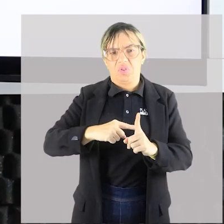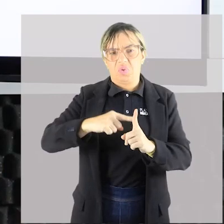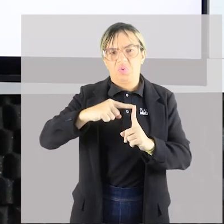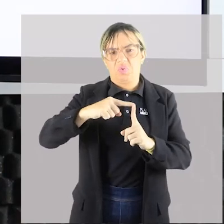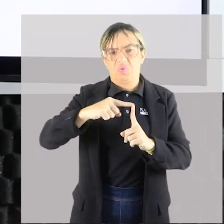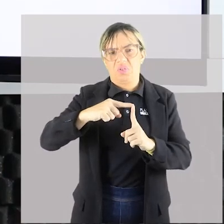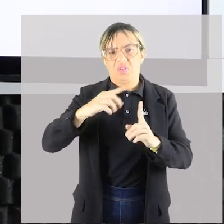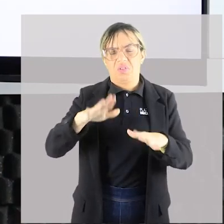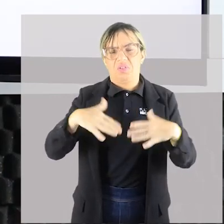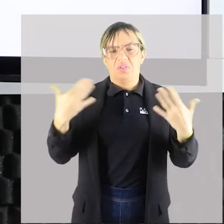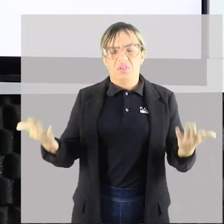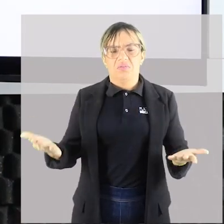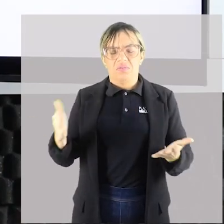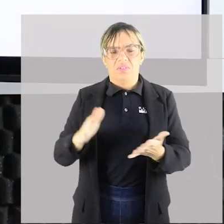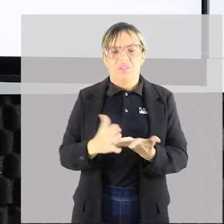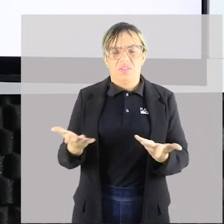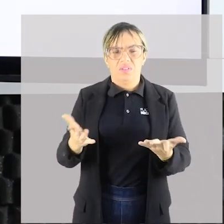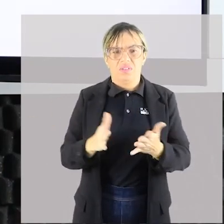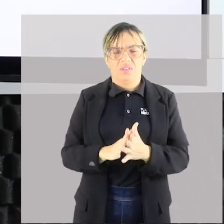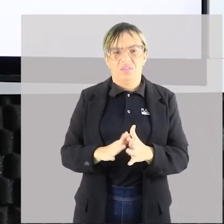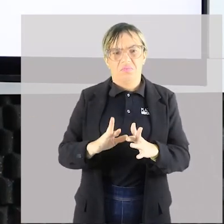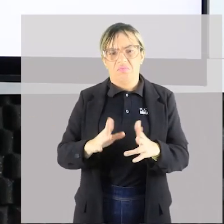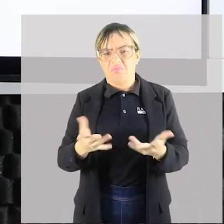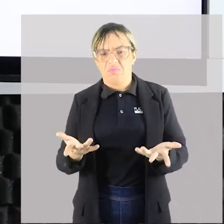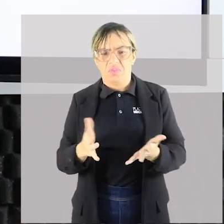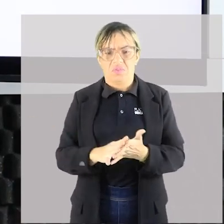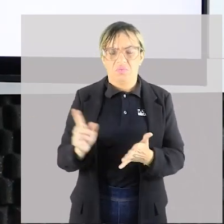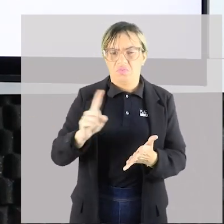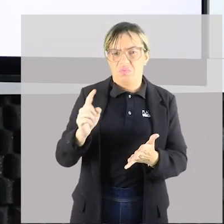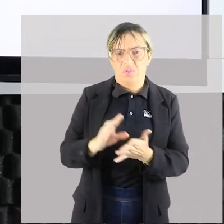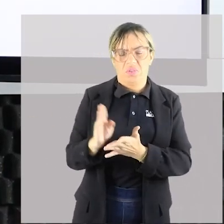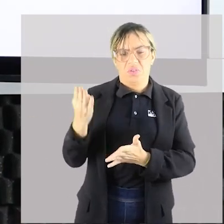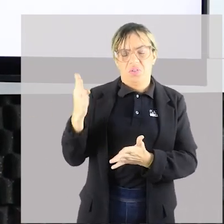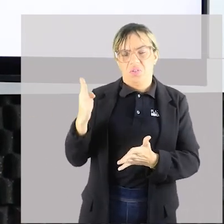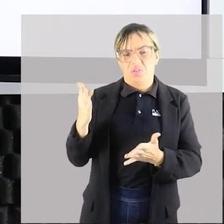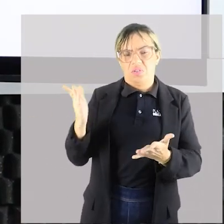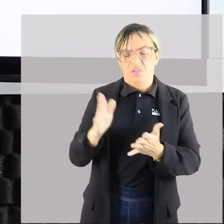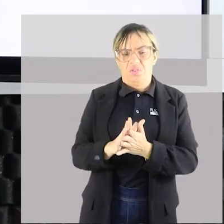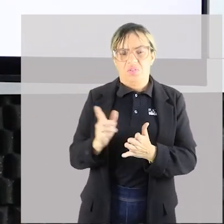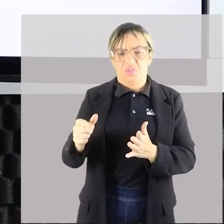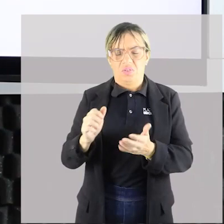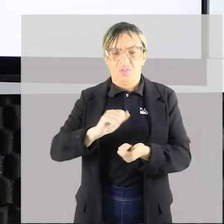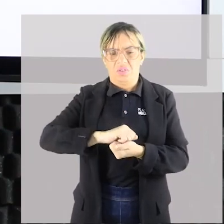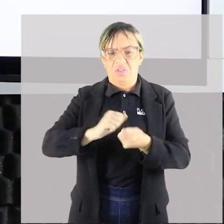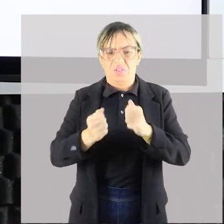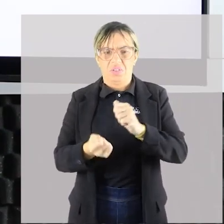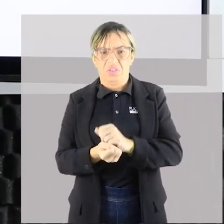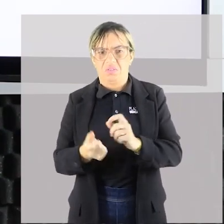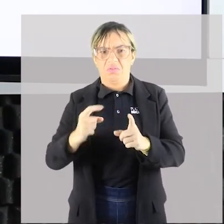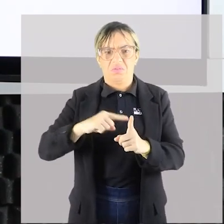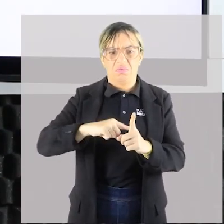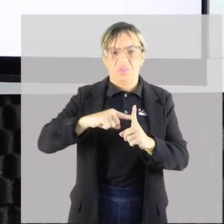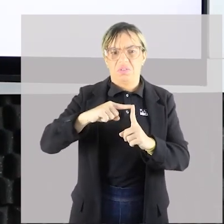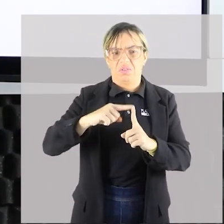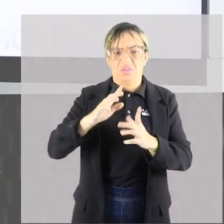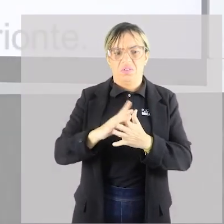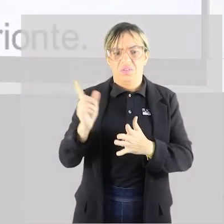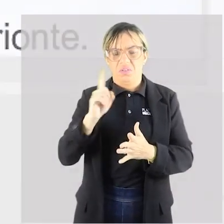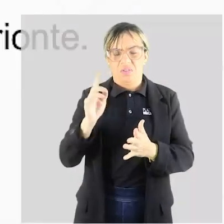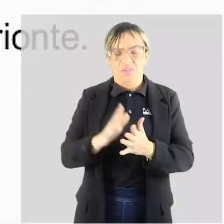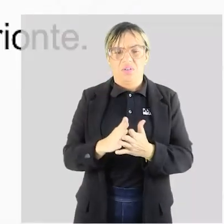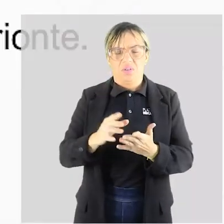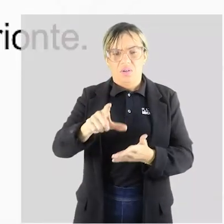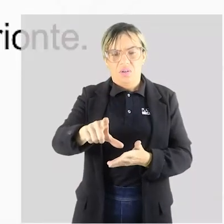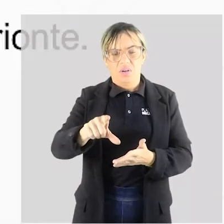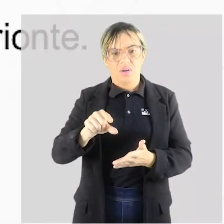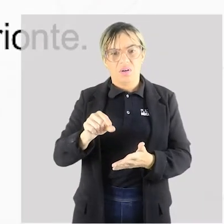de temperatura, né? E essas bactérias, né, elas não conseguem reajustar, né, ali essa temperatura. Portanto, a gente